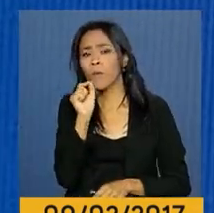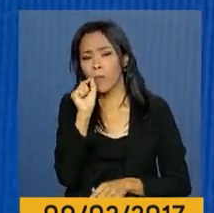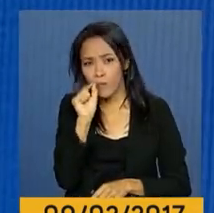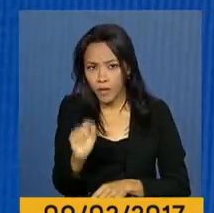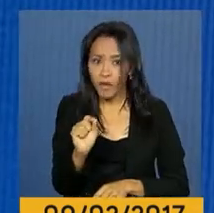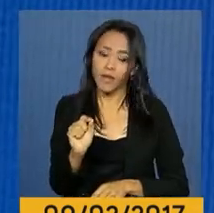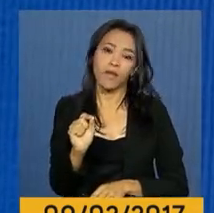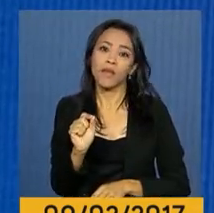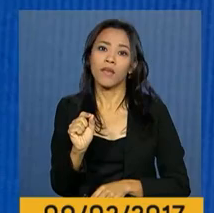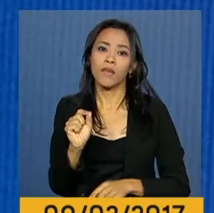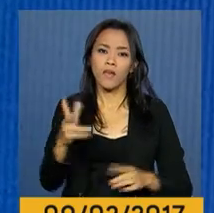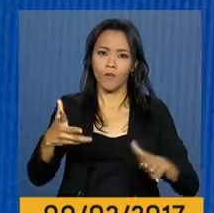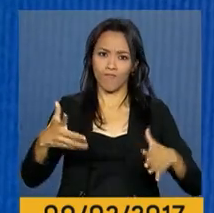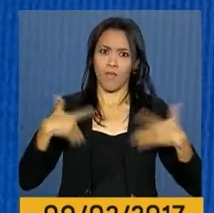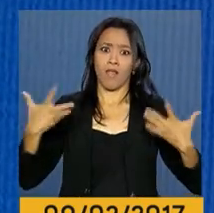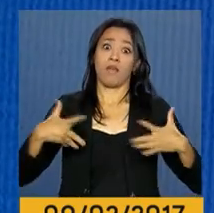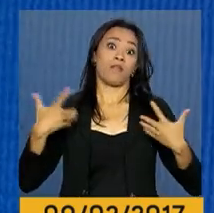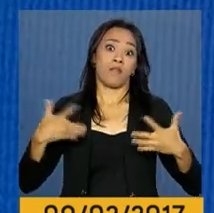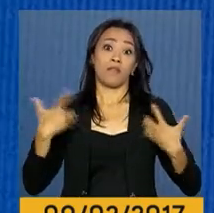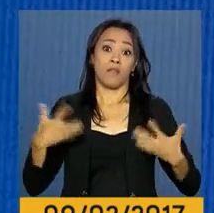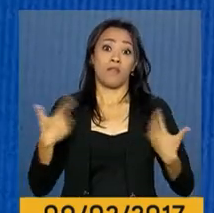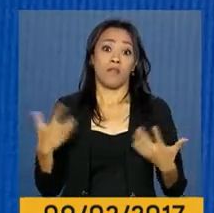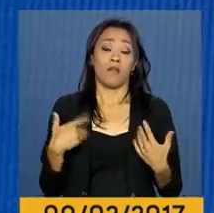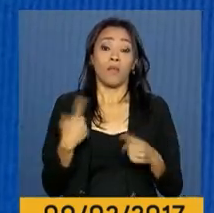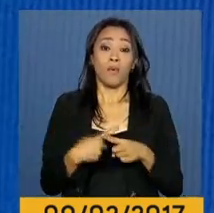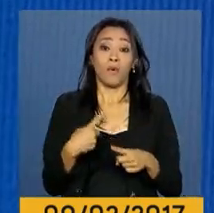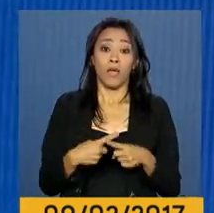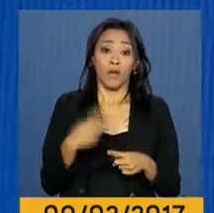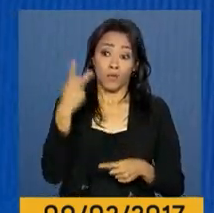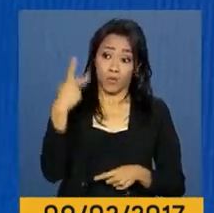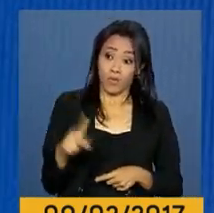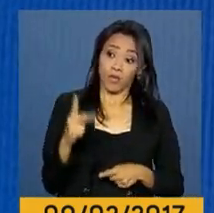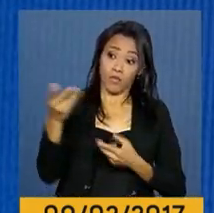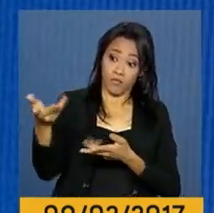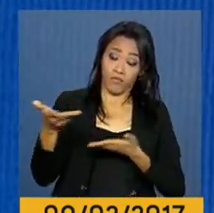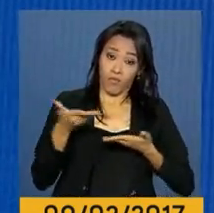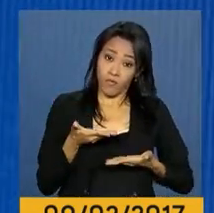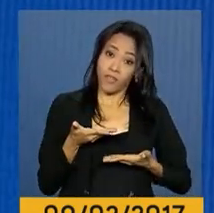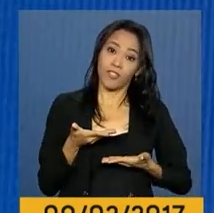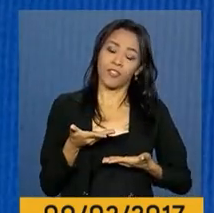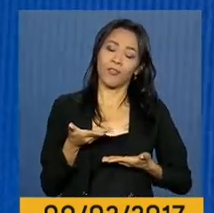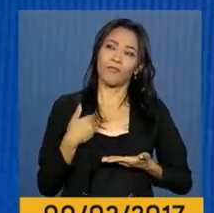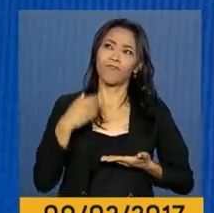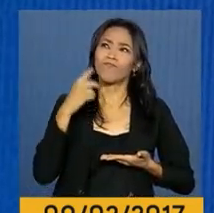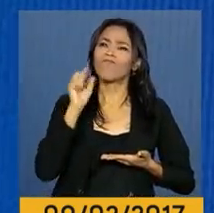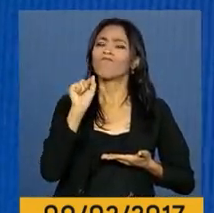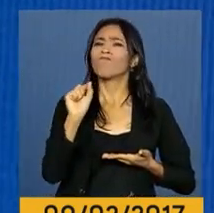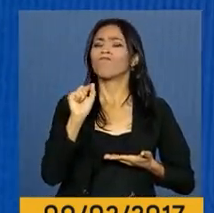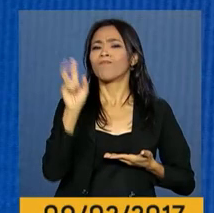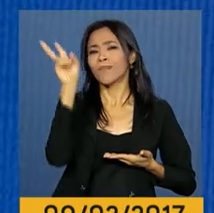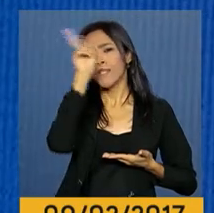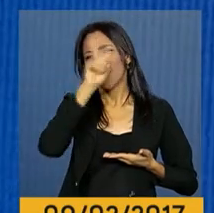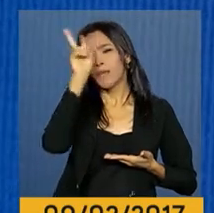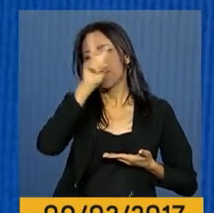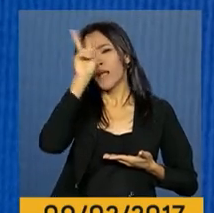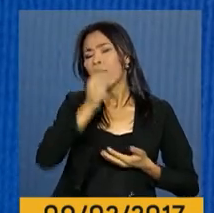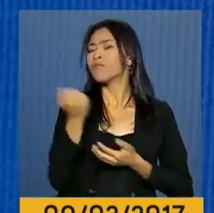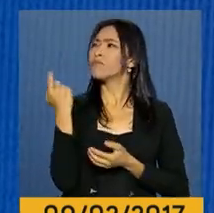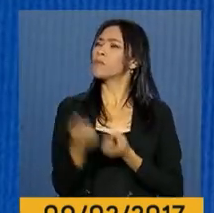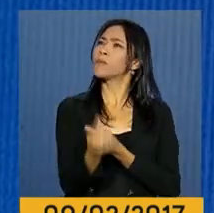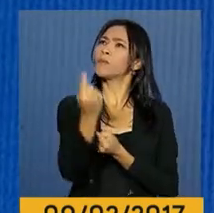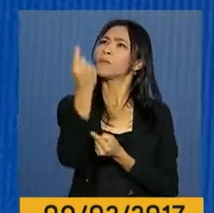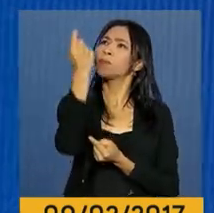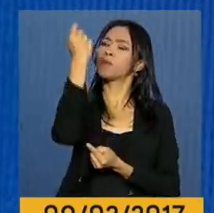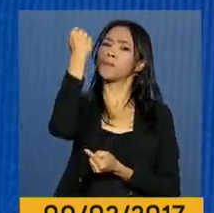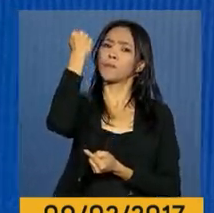alegria pessoal porque o seu convite me trouxe uma reminiscência a reminiscência a lembrança